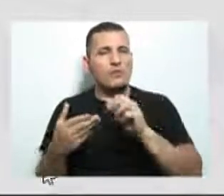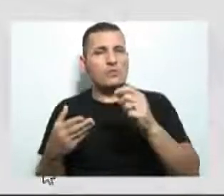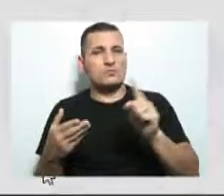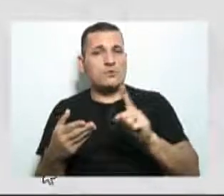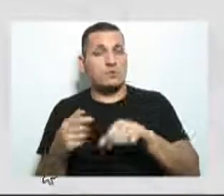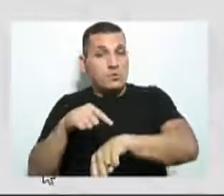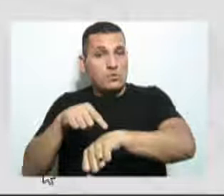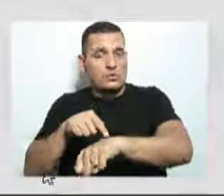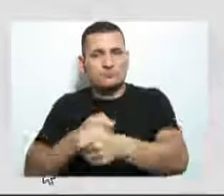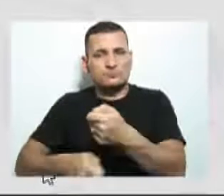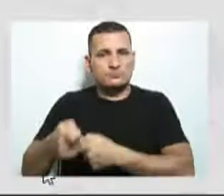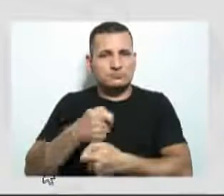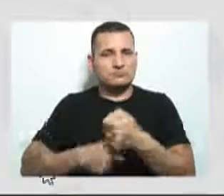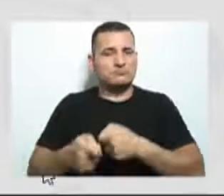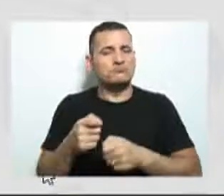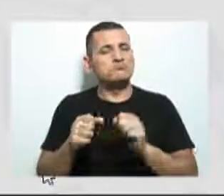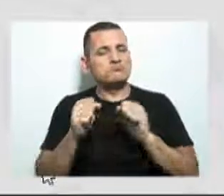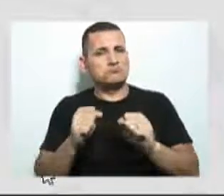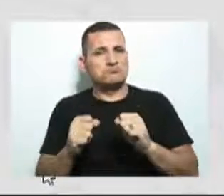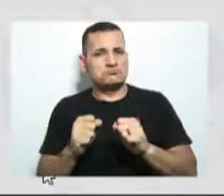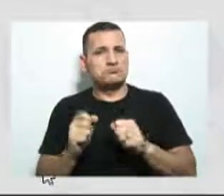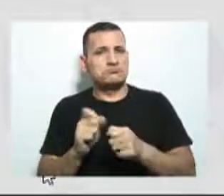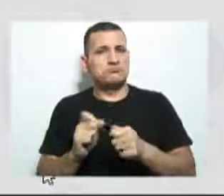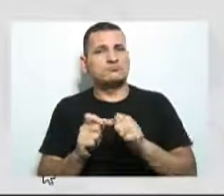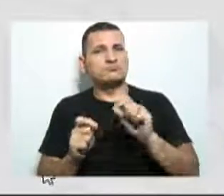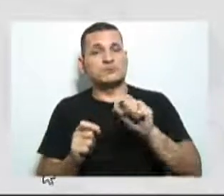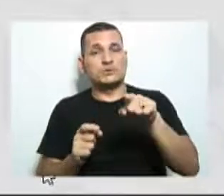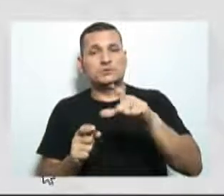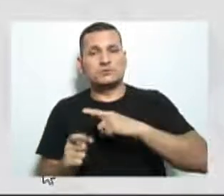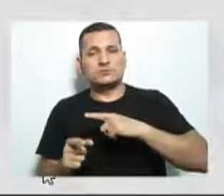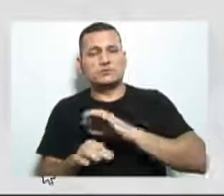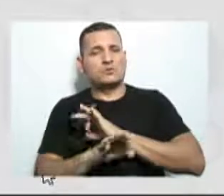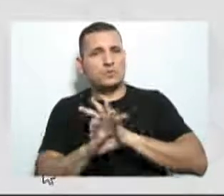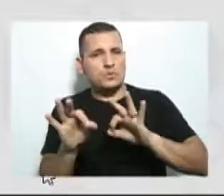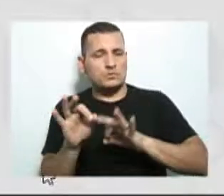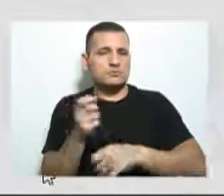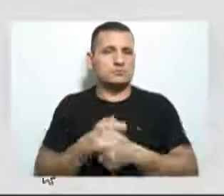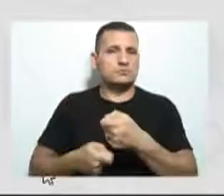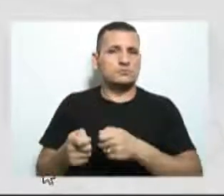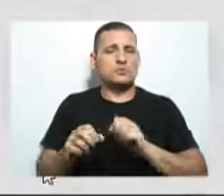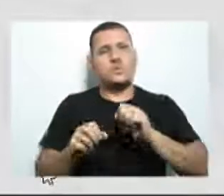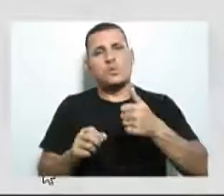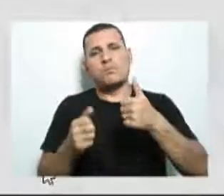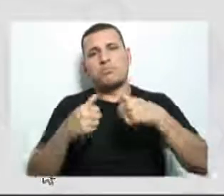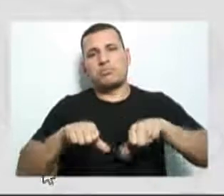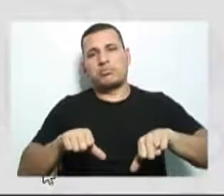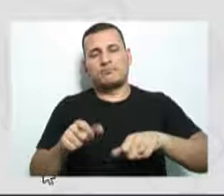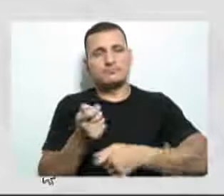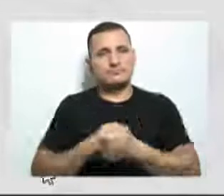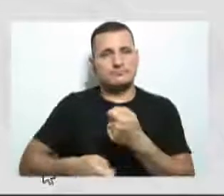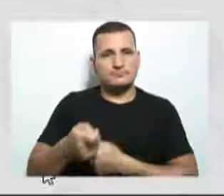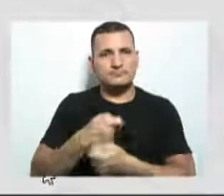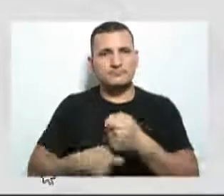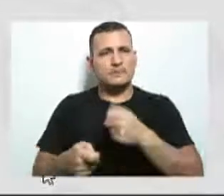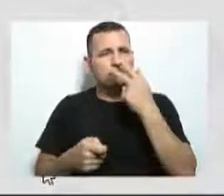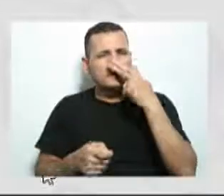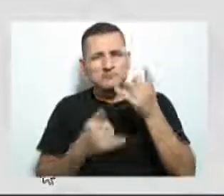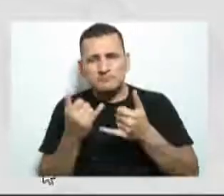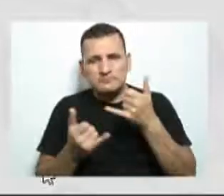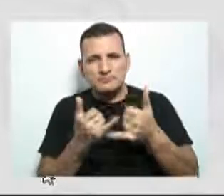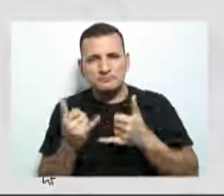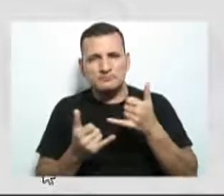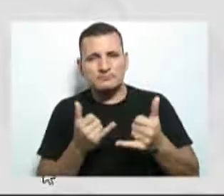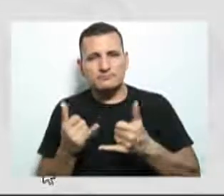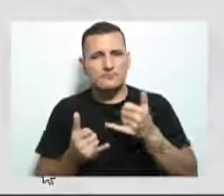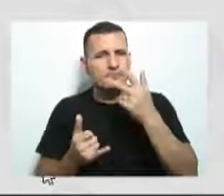pode fazer com que você tenha uma ótima negociação ou uma péssima negociação. Parece bem brincadeira, né?